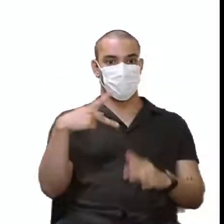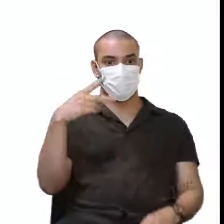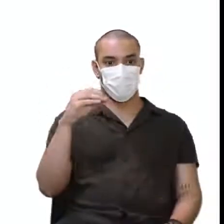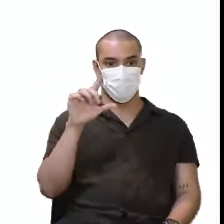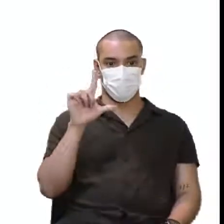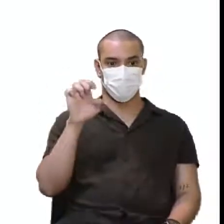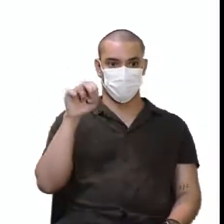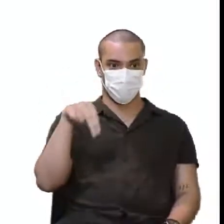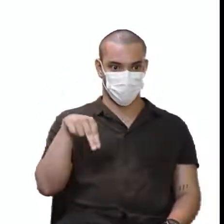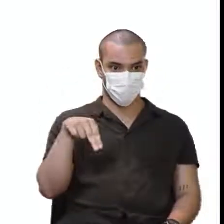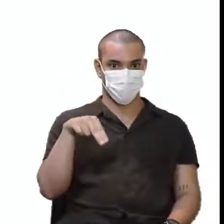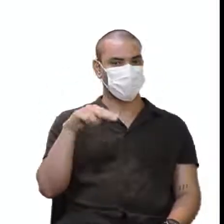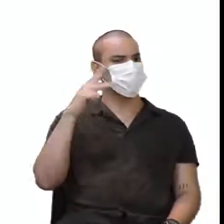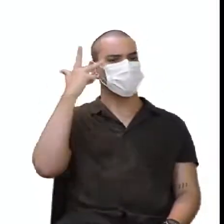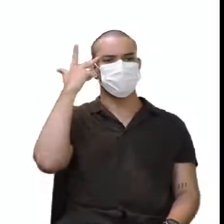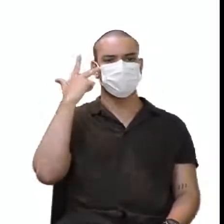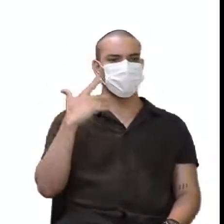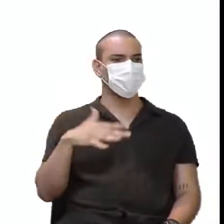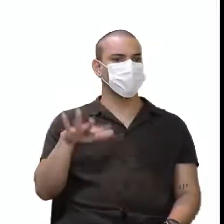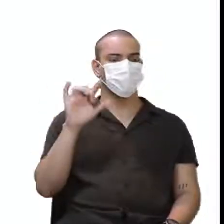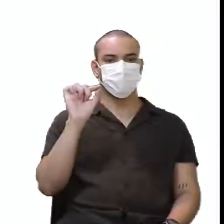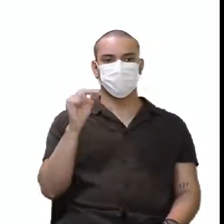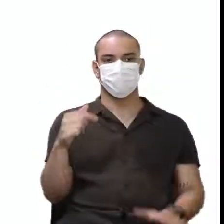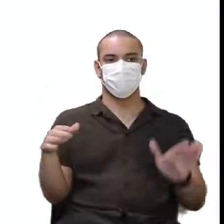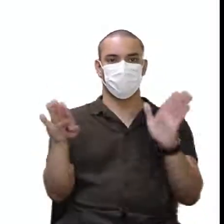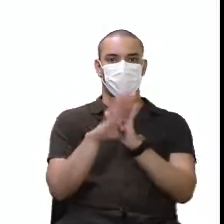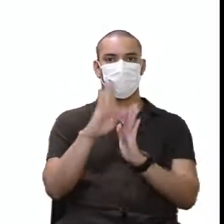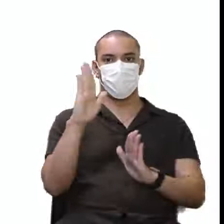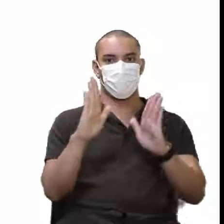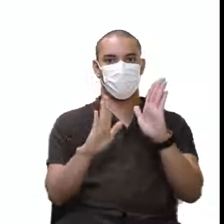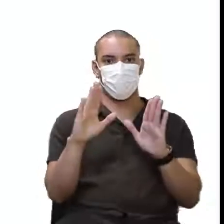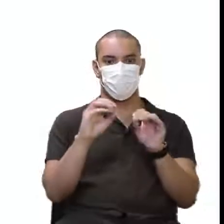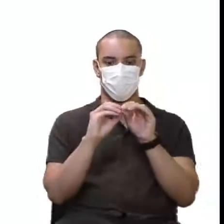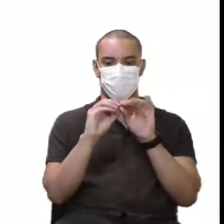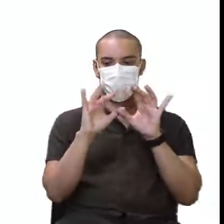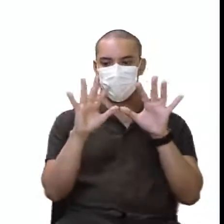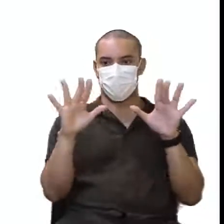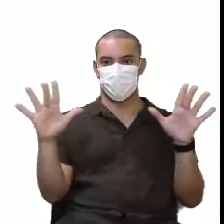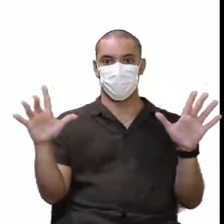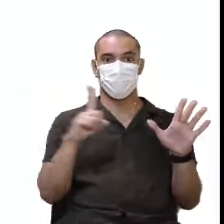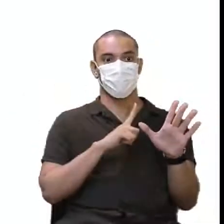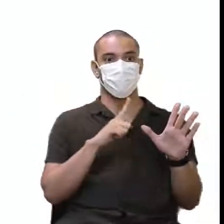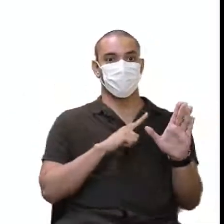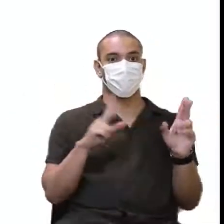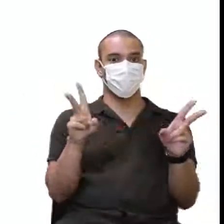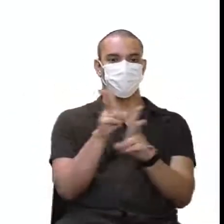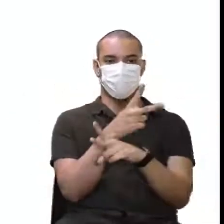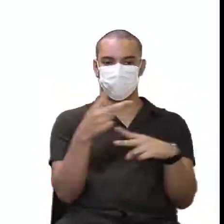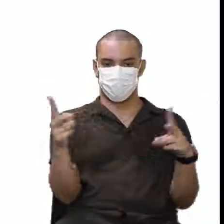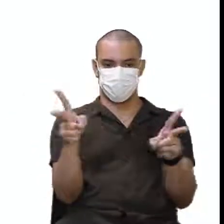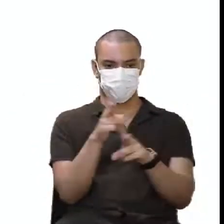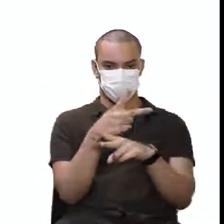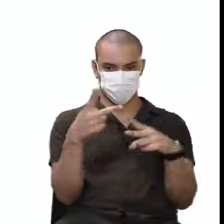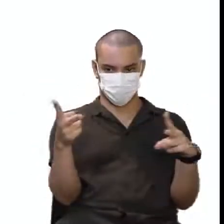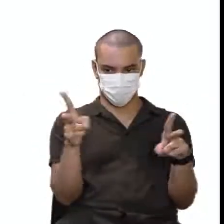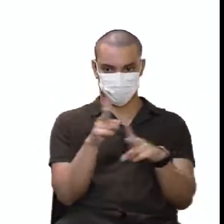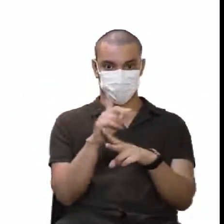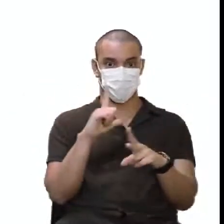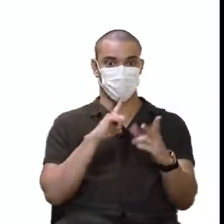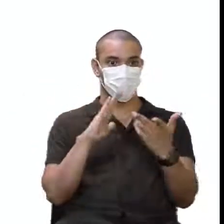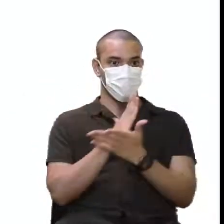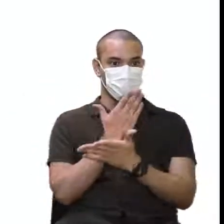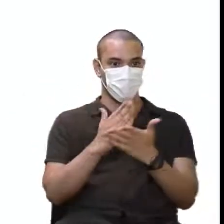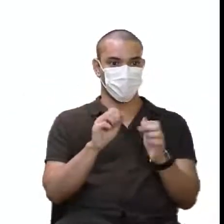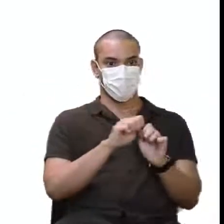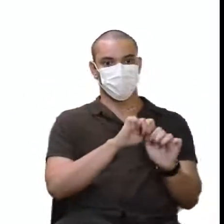esses grãos de pólen, naturalmente, quando chegam no período reprodutivo, eles são carregados pelo vento e alguns